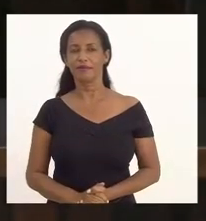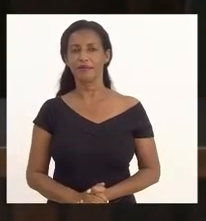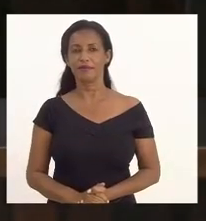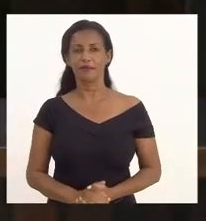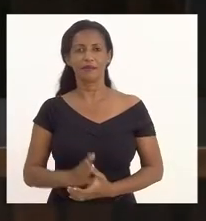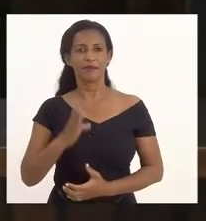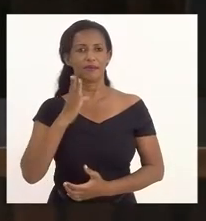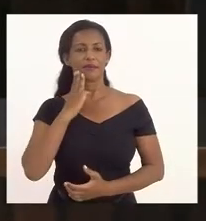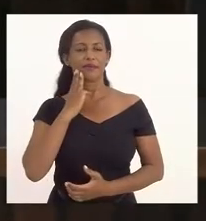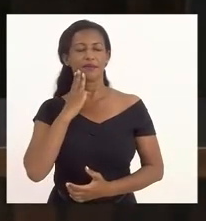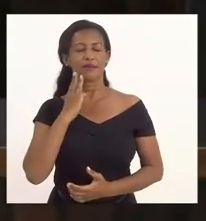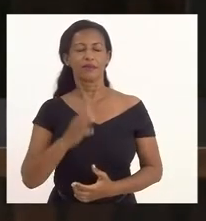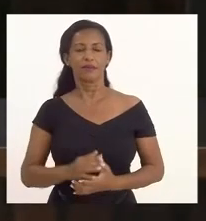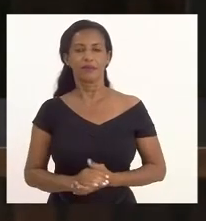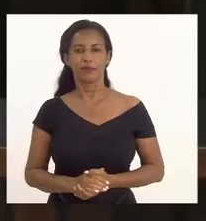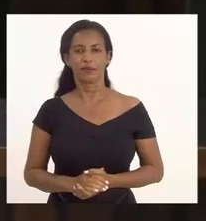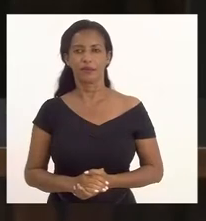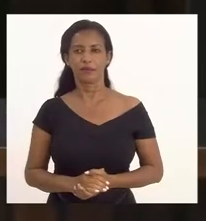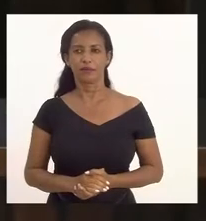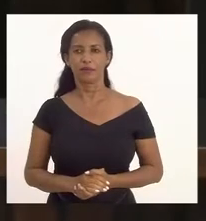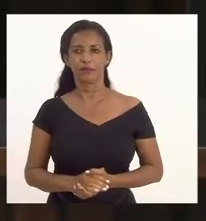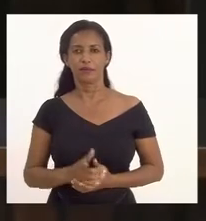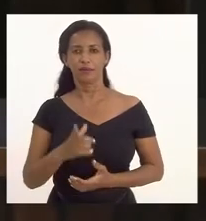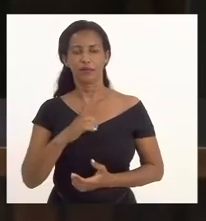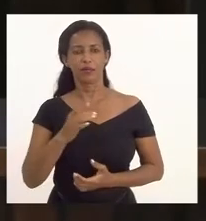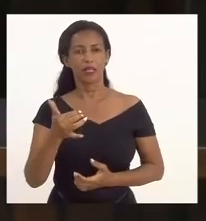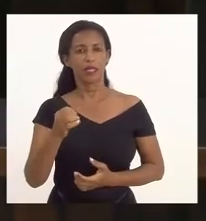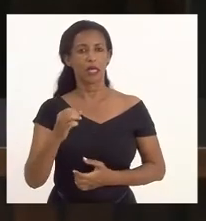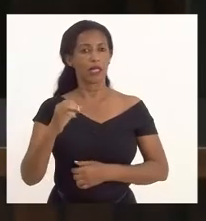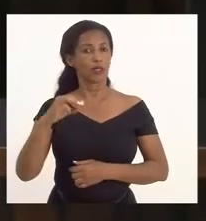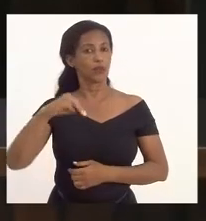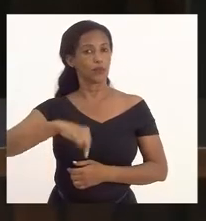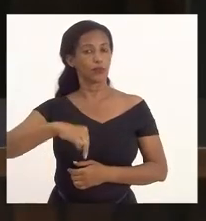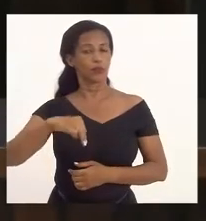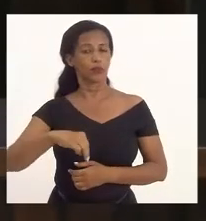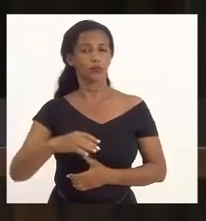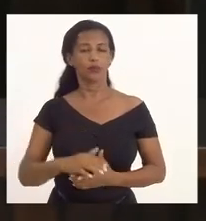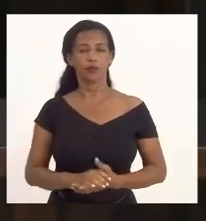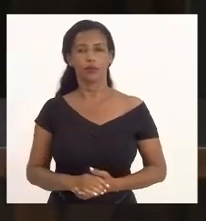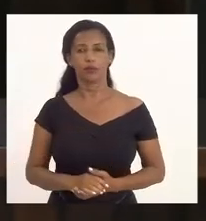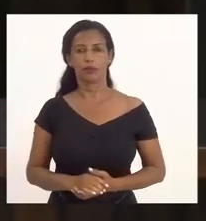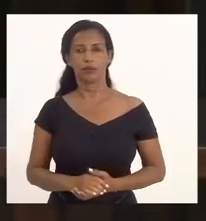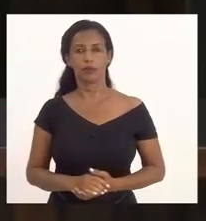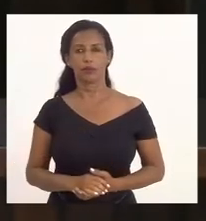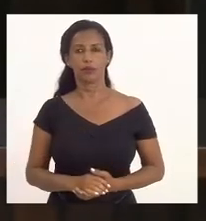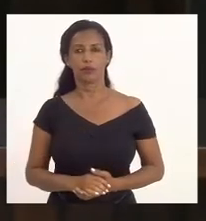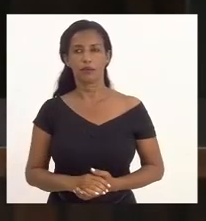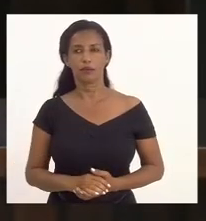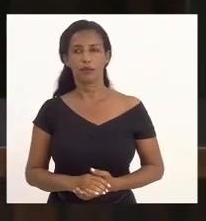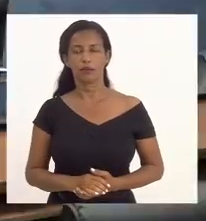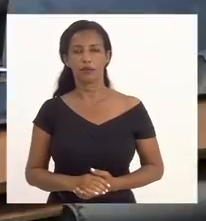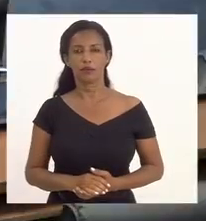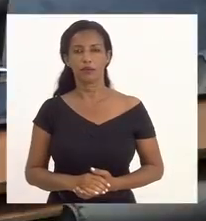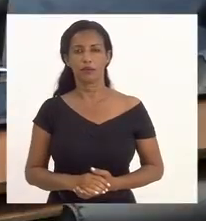deputado Valdec Carneiro. Vossa Excelência dispõe de 10 minutos no tempo regimental.